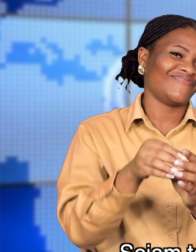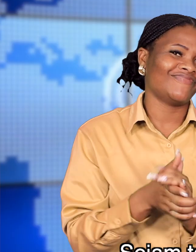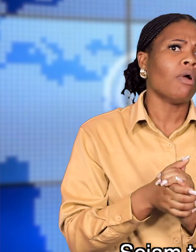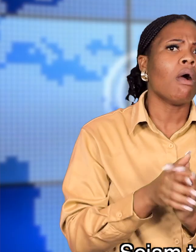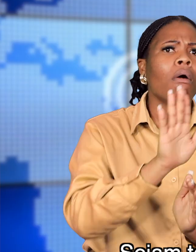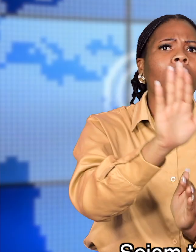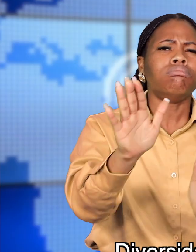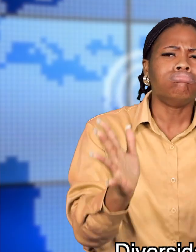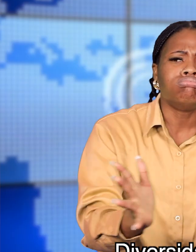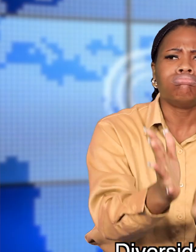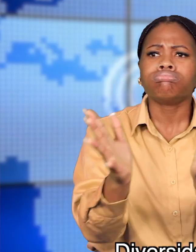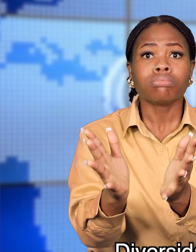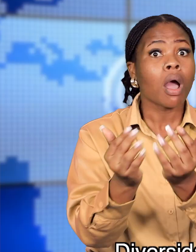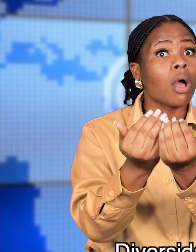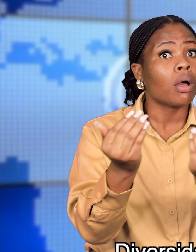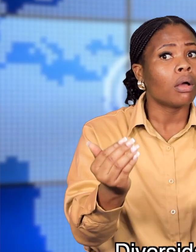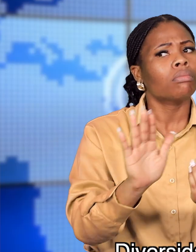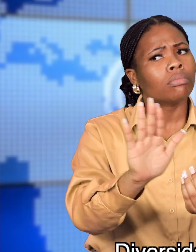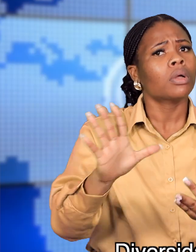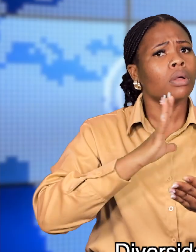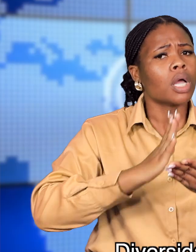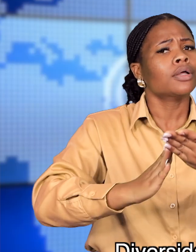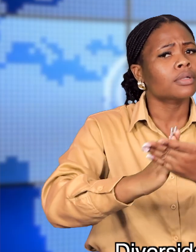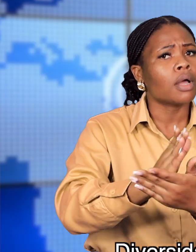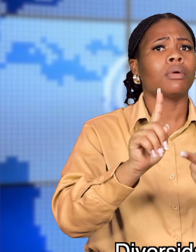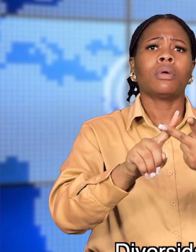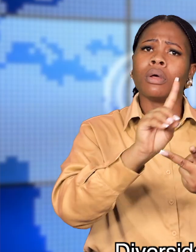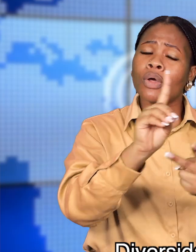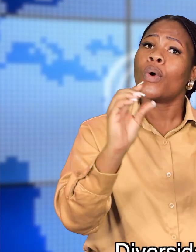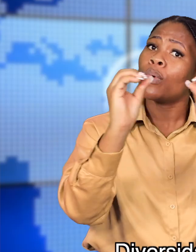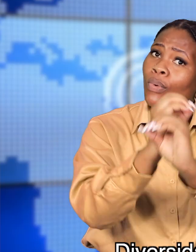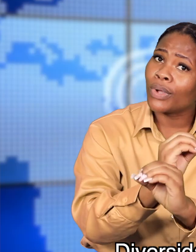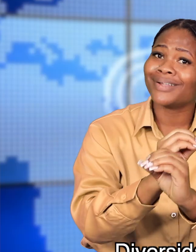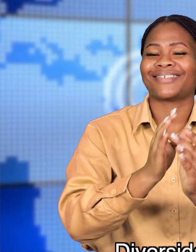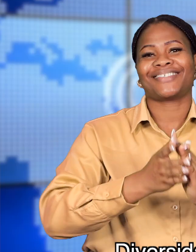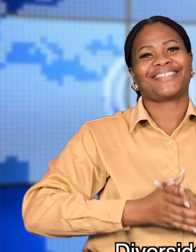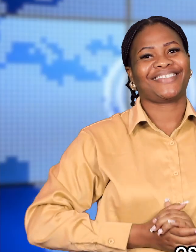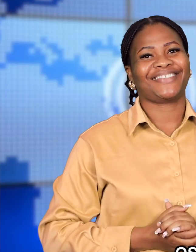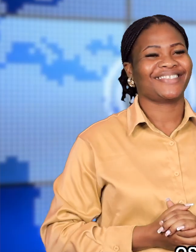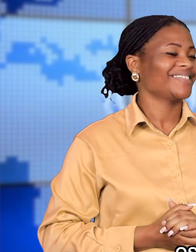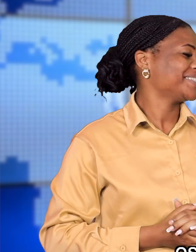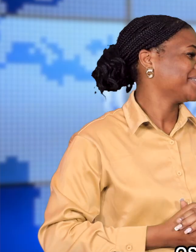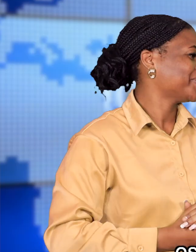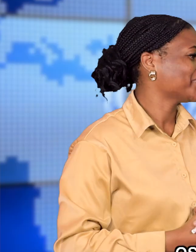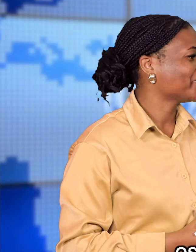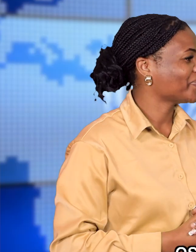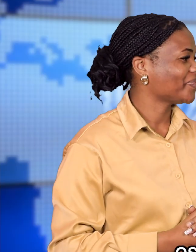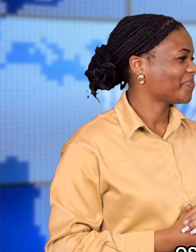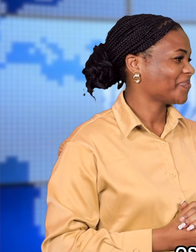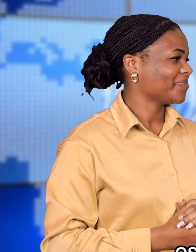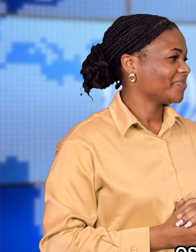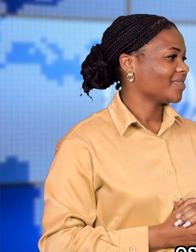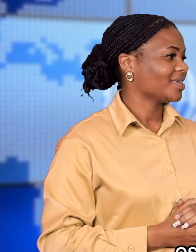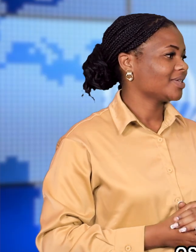bem-vindas ao programa Diversidade e Inclusão da TV Surdo, onde promovemos os direitos das